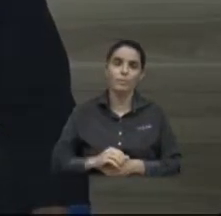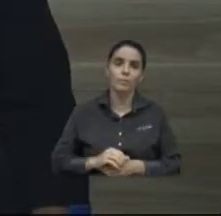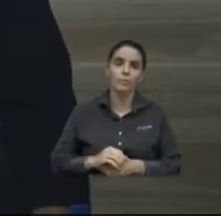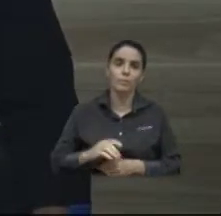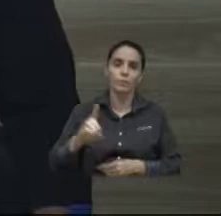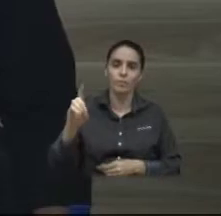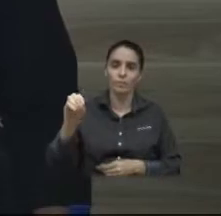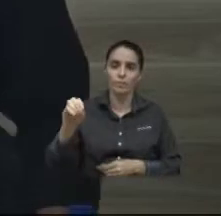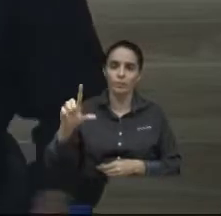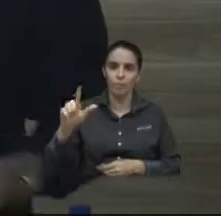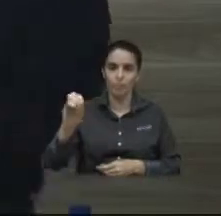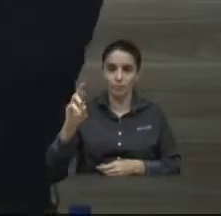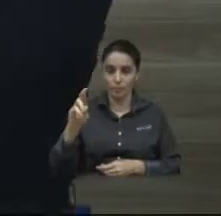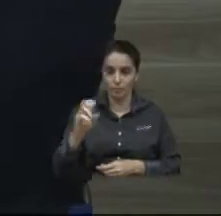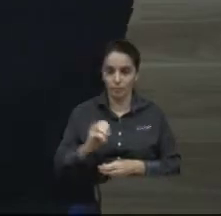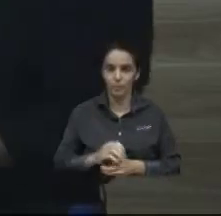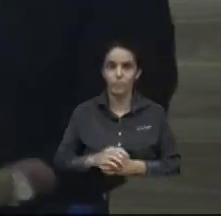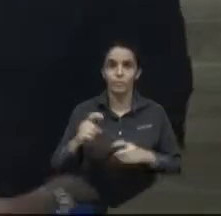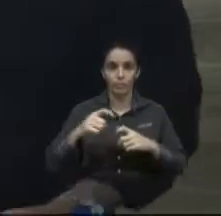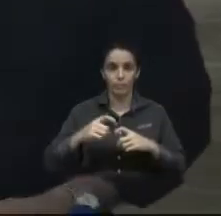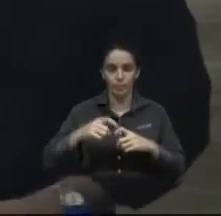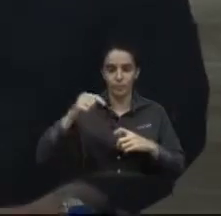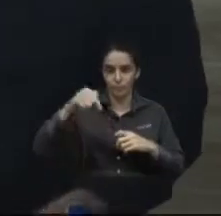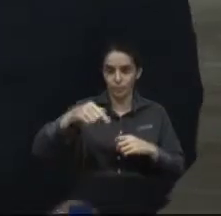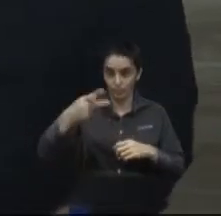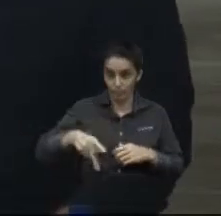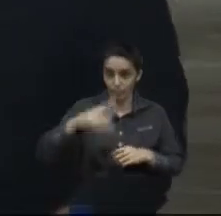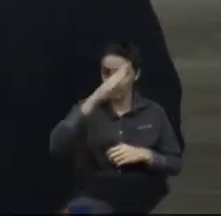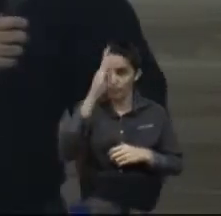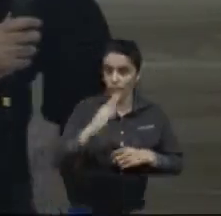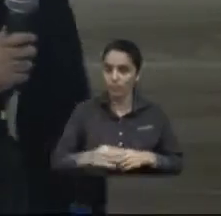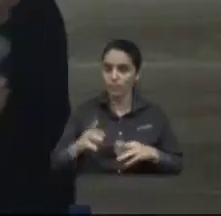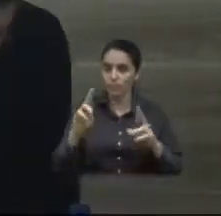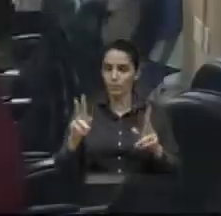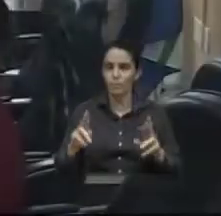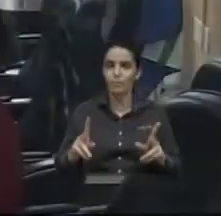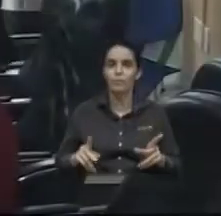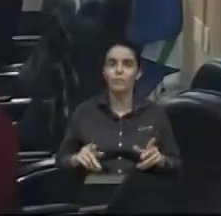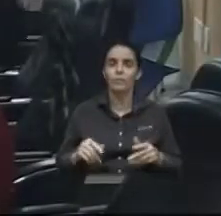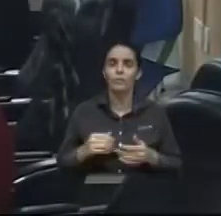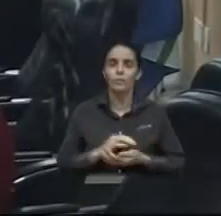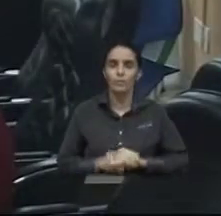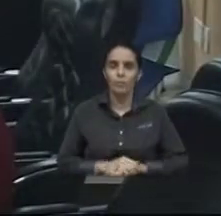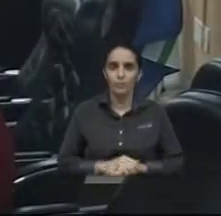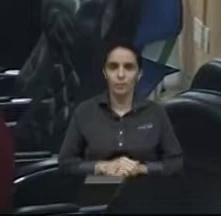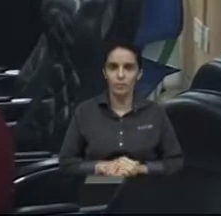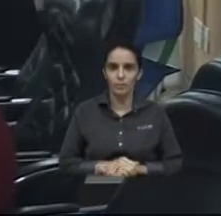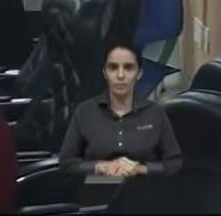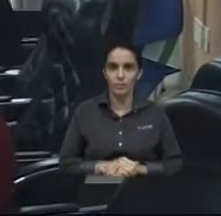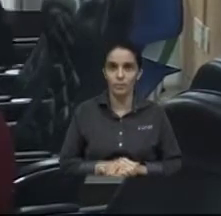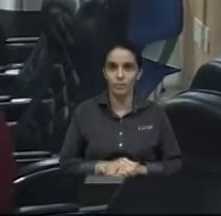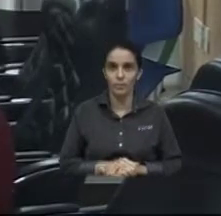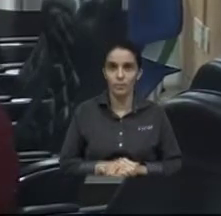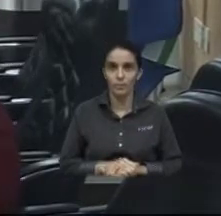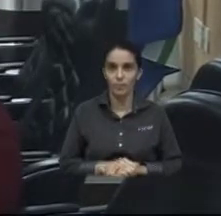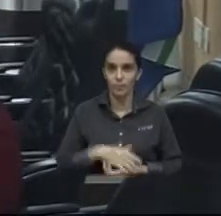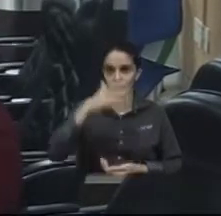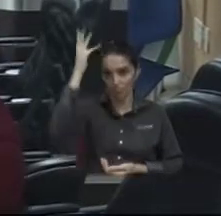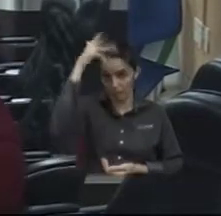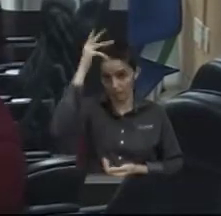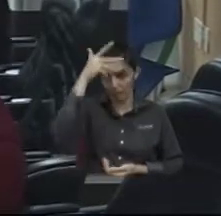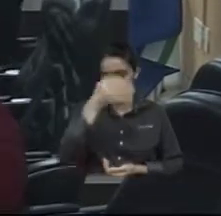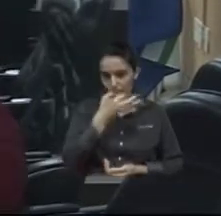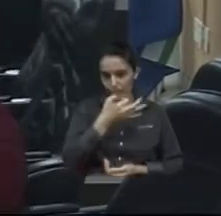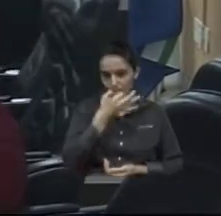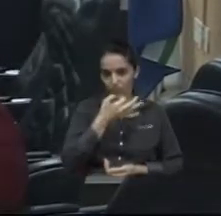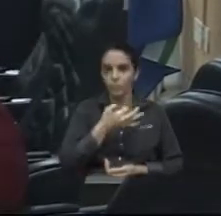de um médico hoje no Brasil. Então, temos que rever os impostos, vereador. Obrigado. Uma partezinha depois. É uma